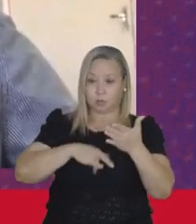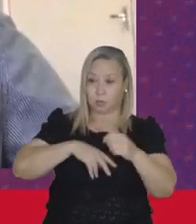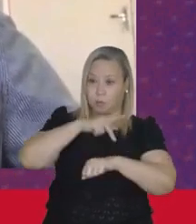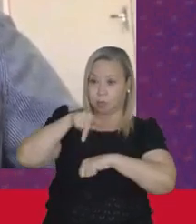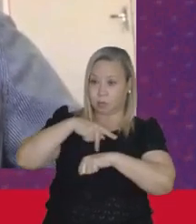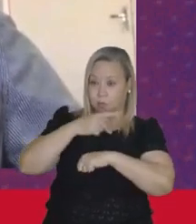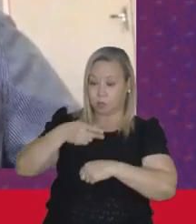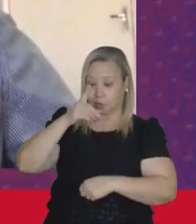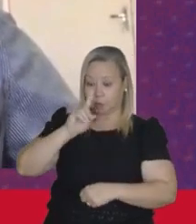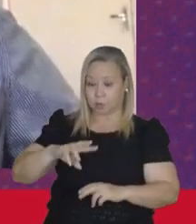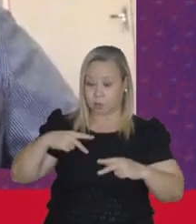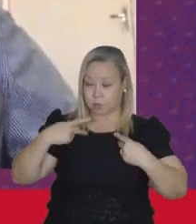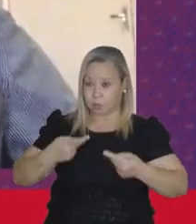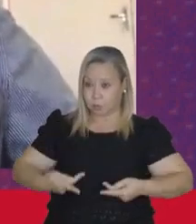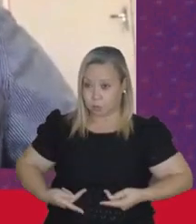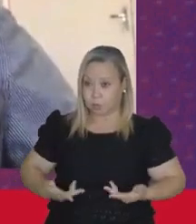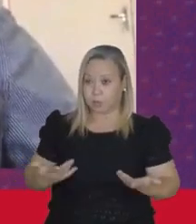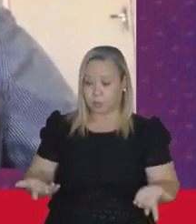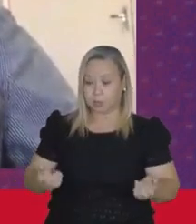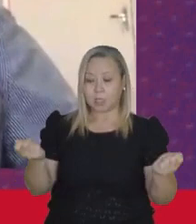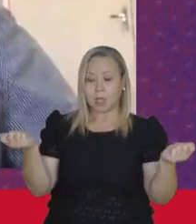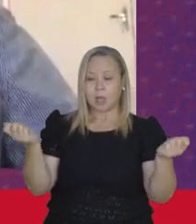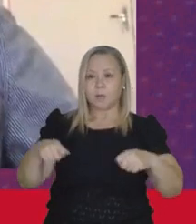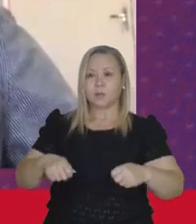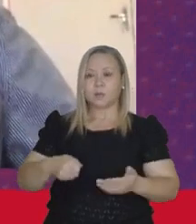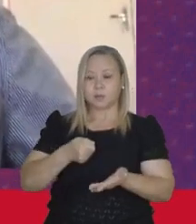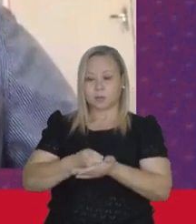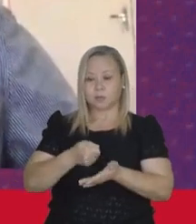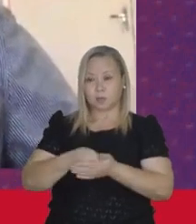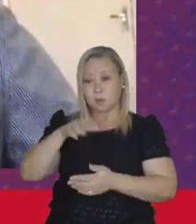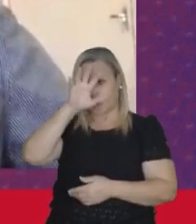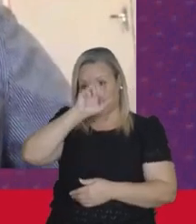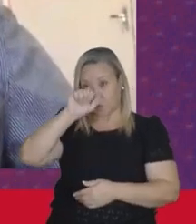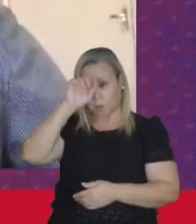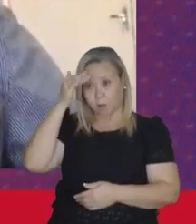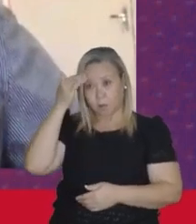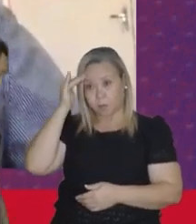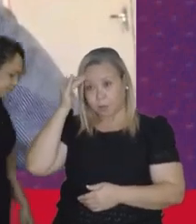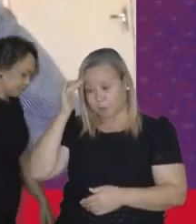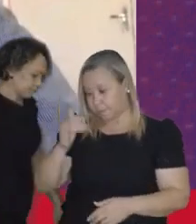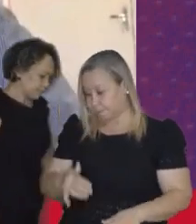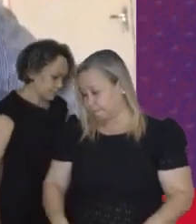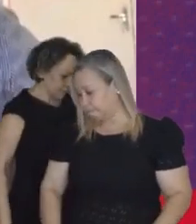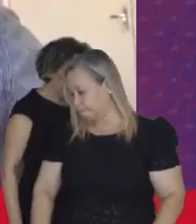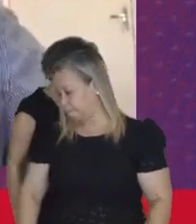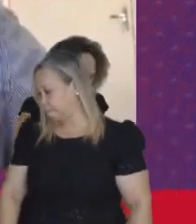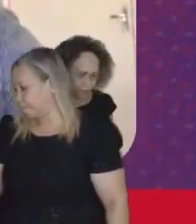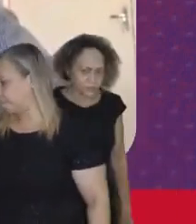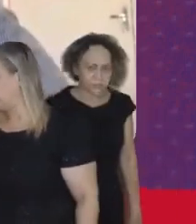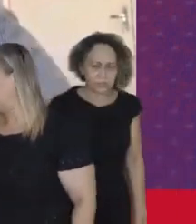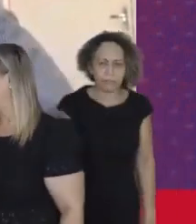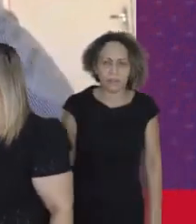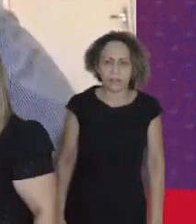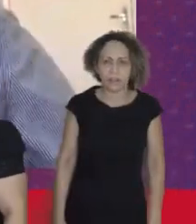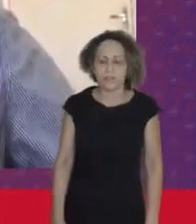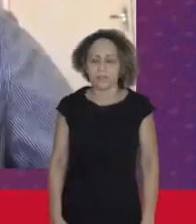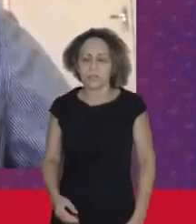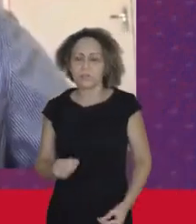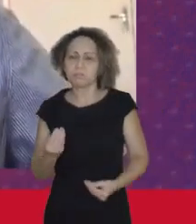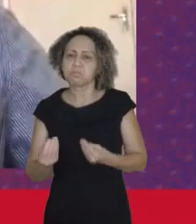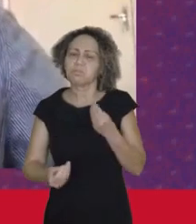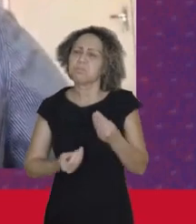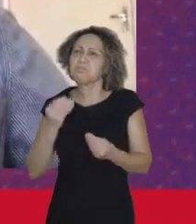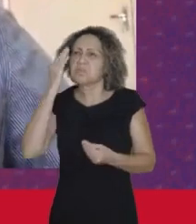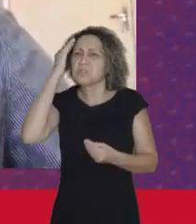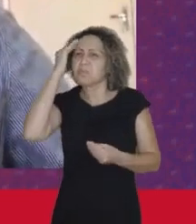internacionais de direitos humanos, é possível compreender o porquê da classificação de tais